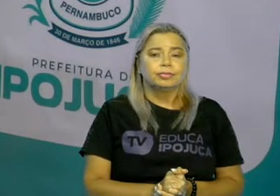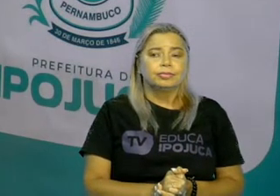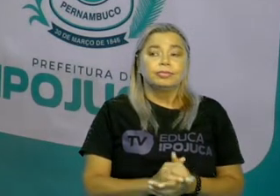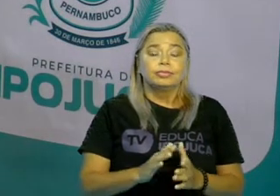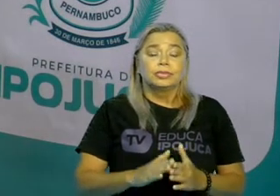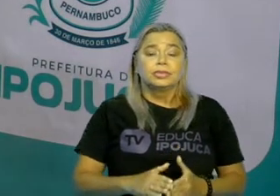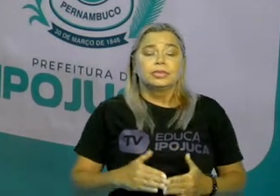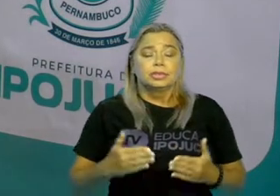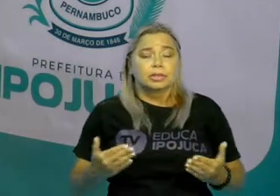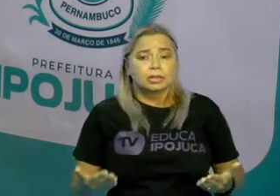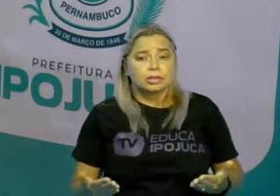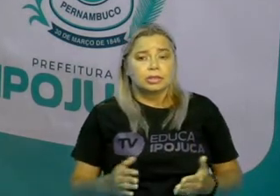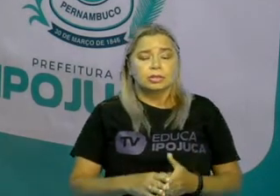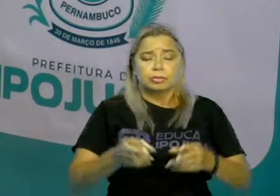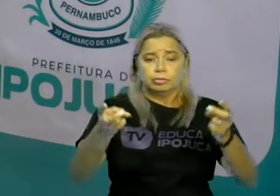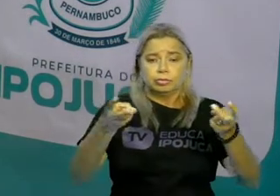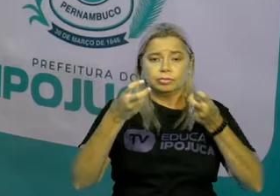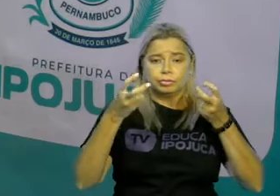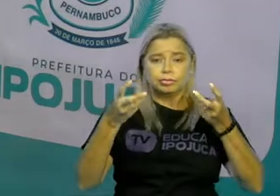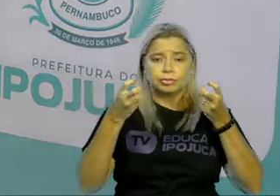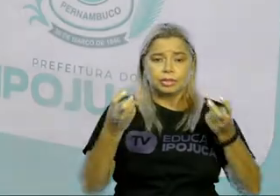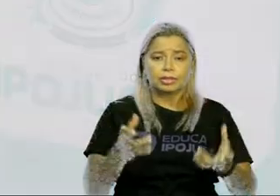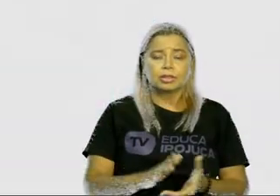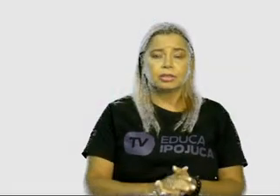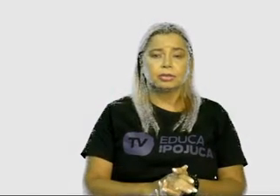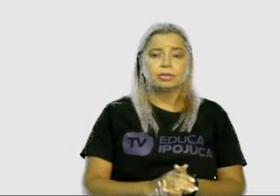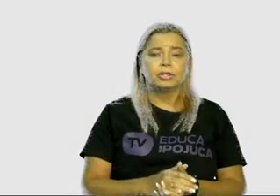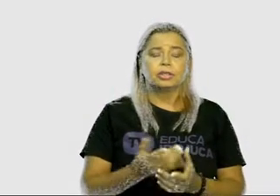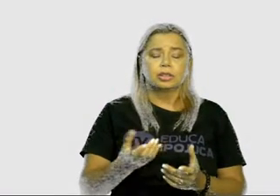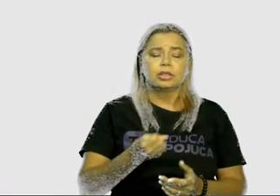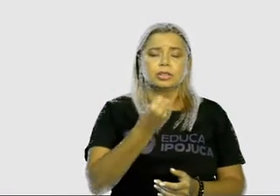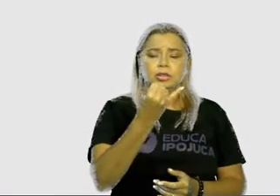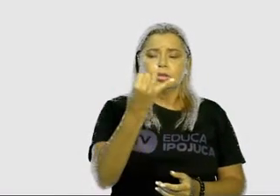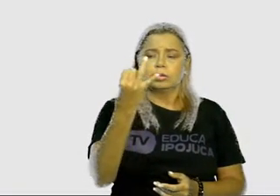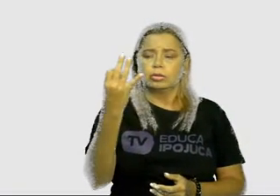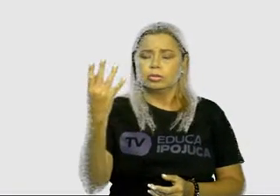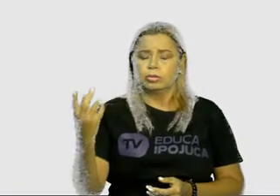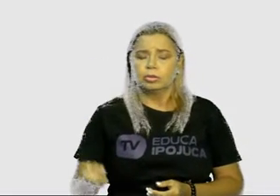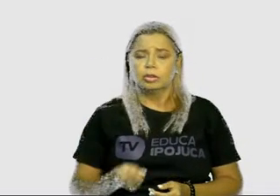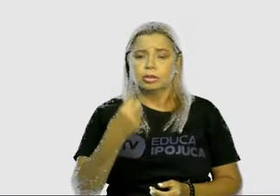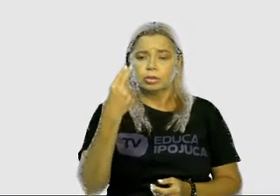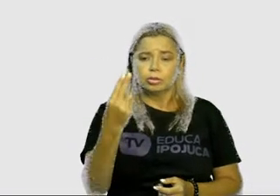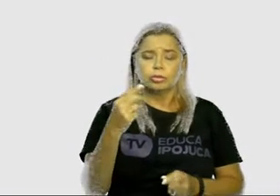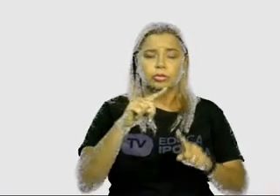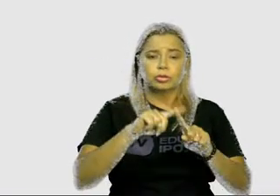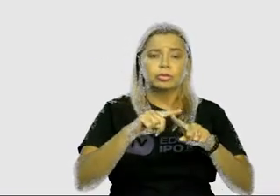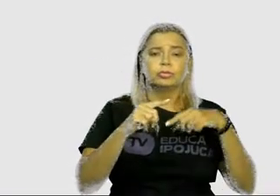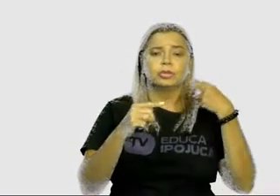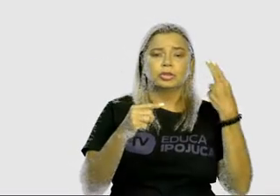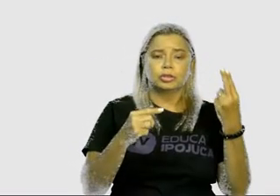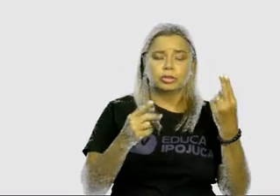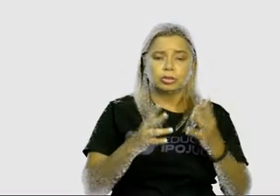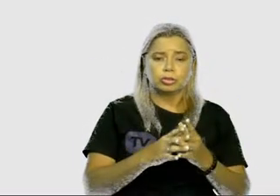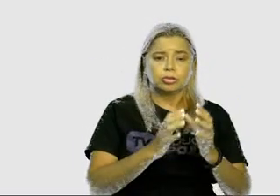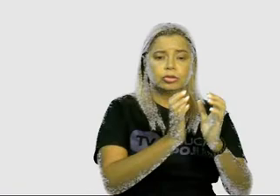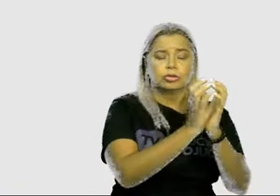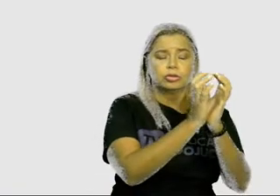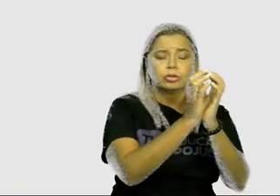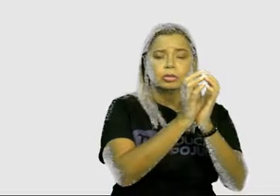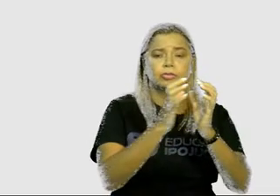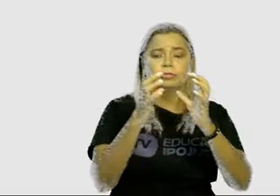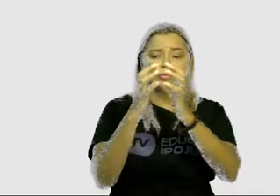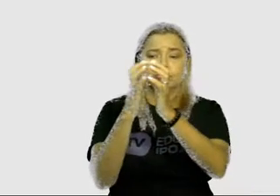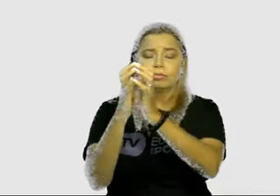Logo, a gente pode perceber o seguinte, que a contagem de 2 e 2 e comparação de conjuntos. Lá a gente só fez a